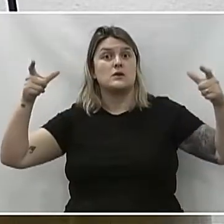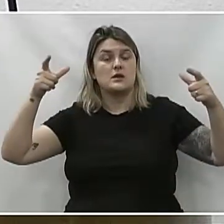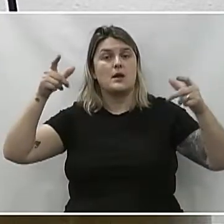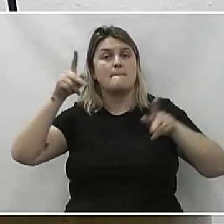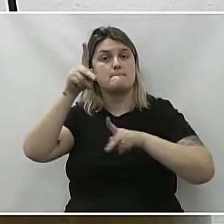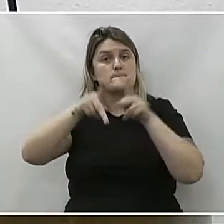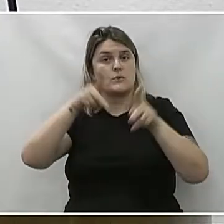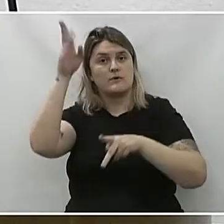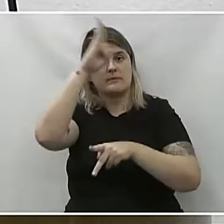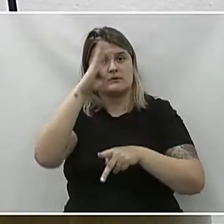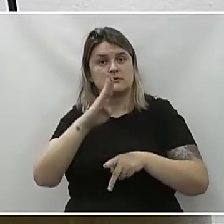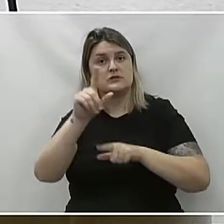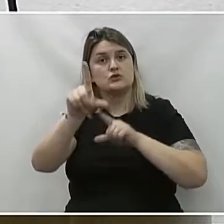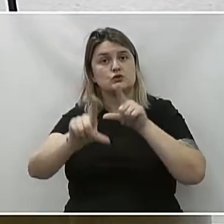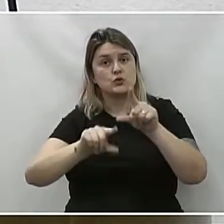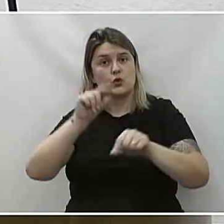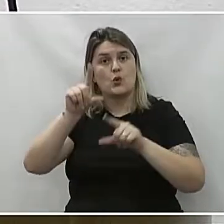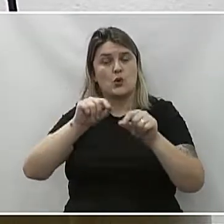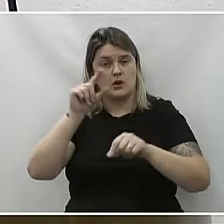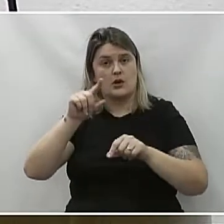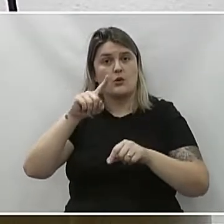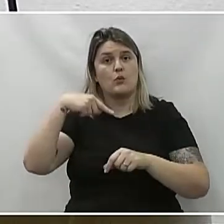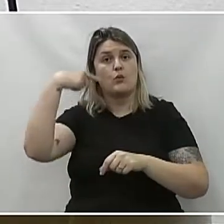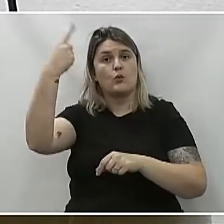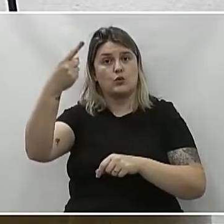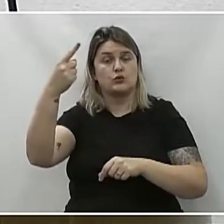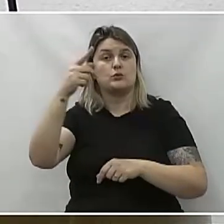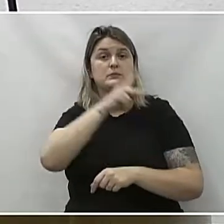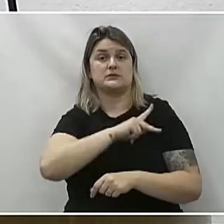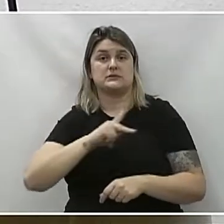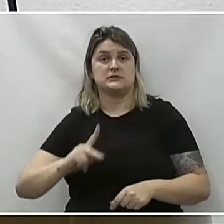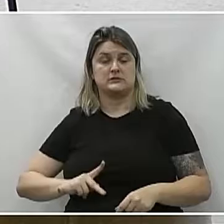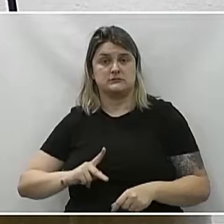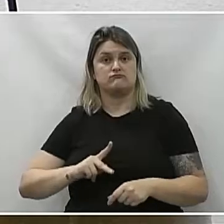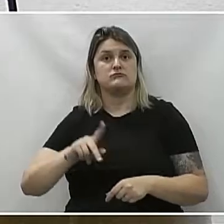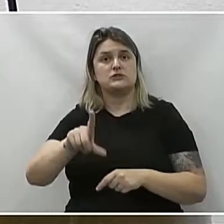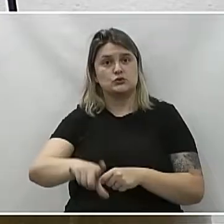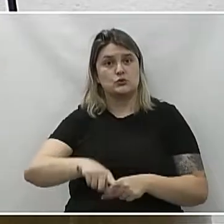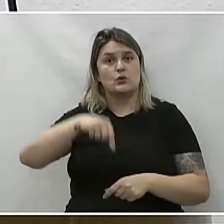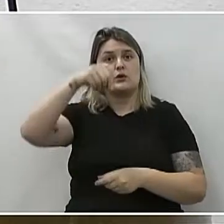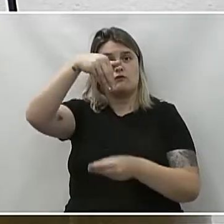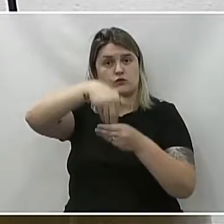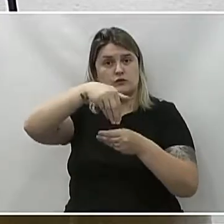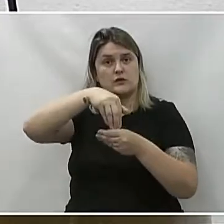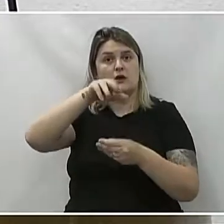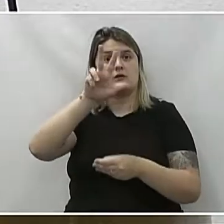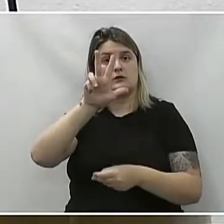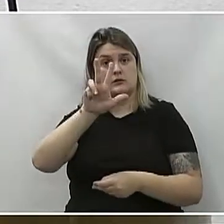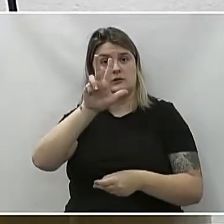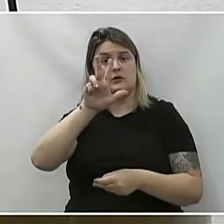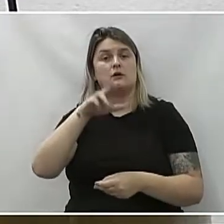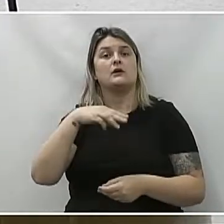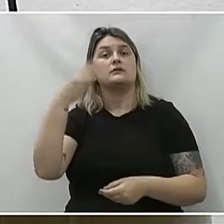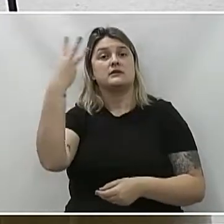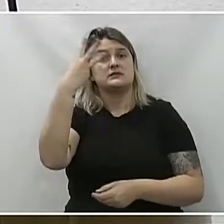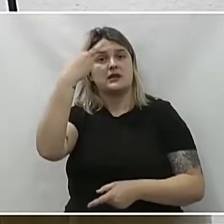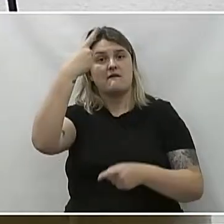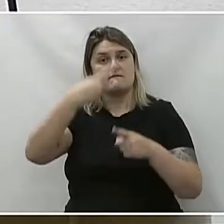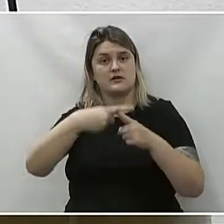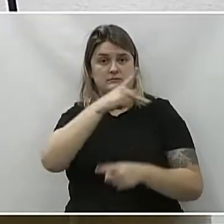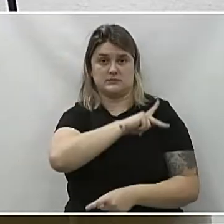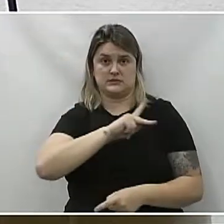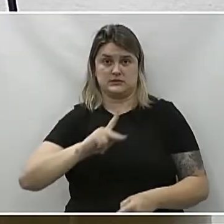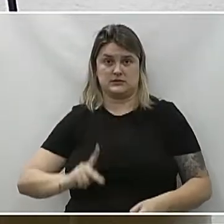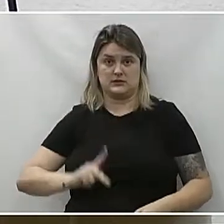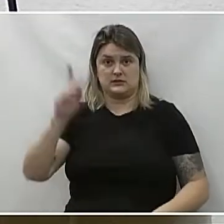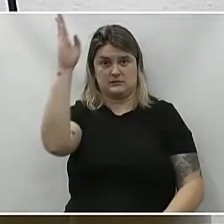brasileiras escolheu o próximo presidente da República e elegeram Luiz Inácio Lula da Silva para o 3º mandato como presidente